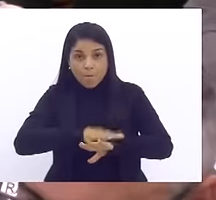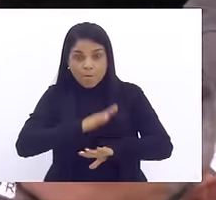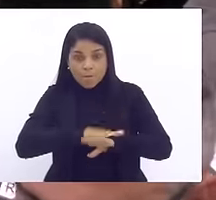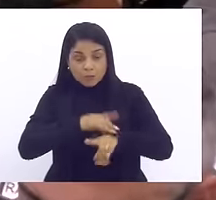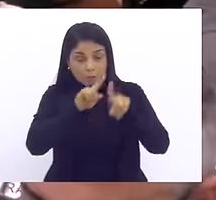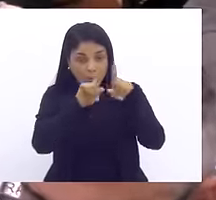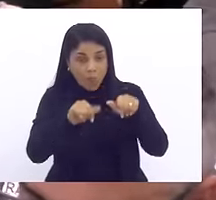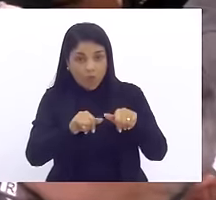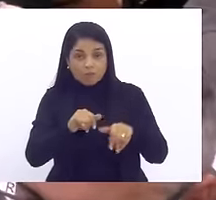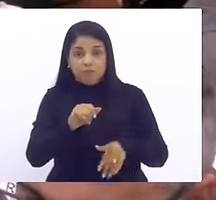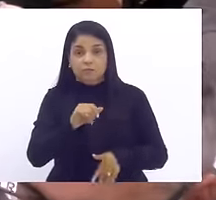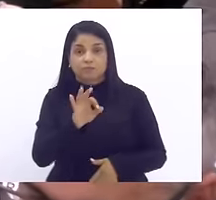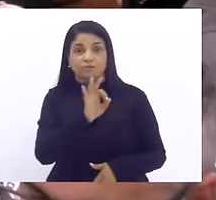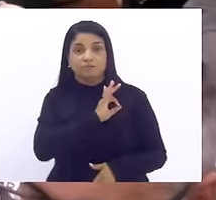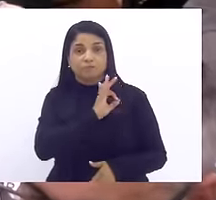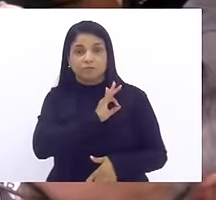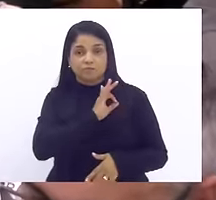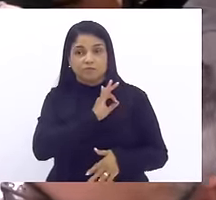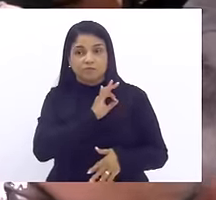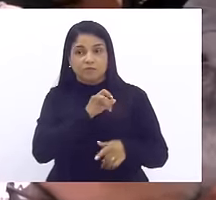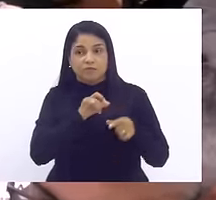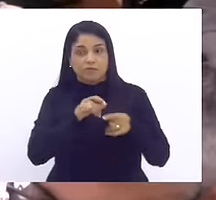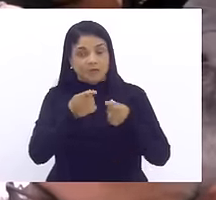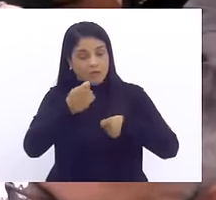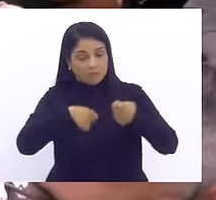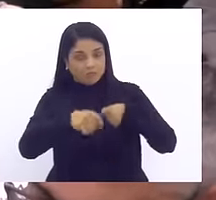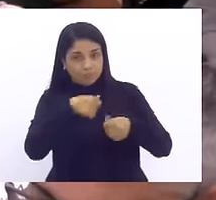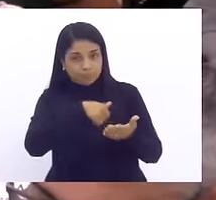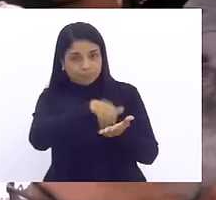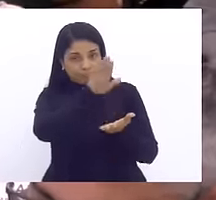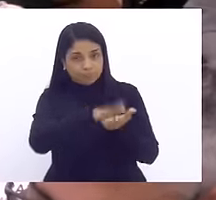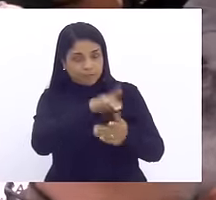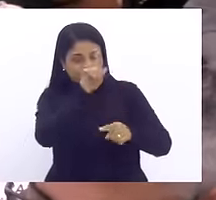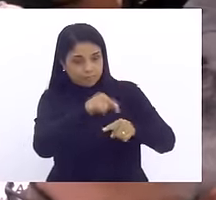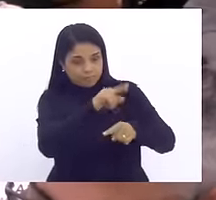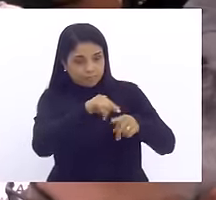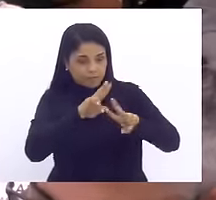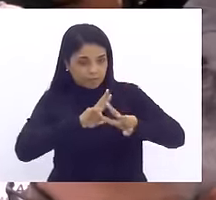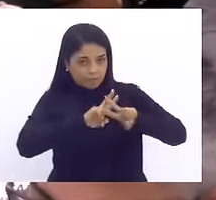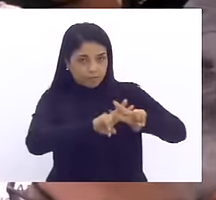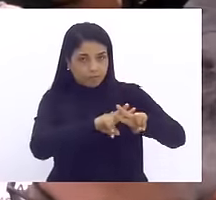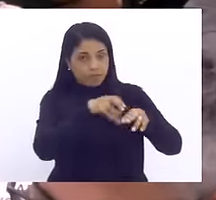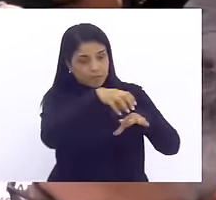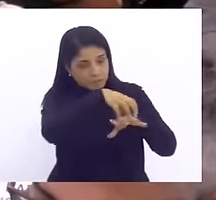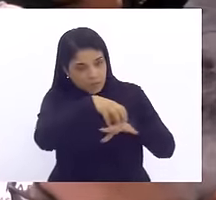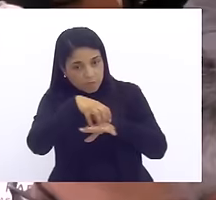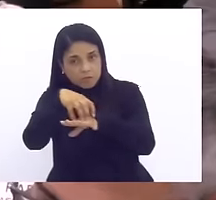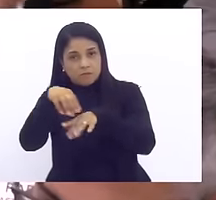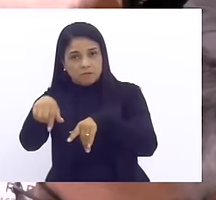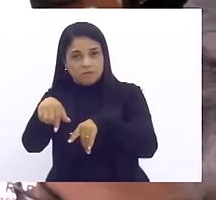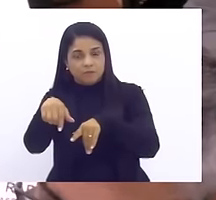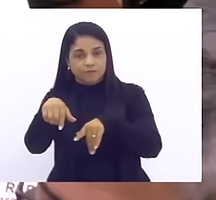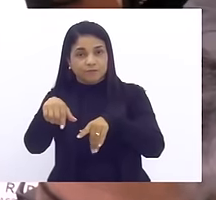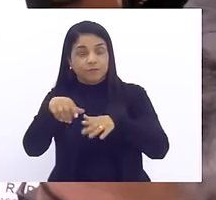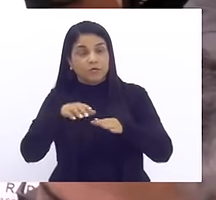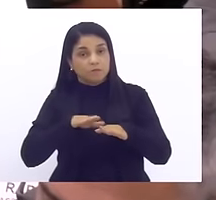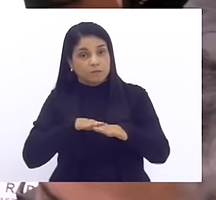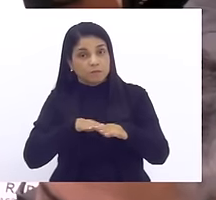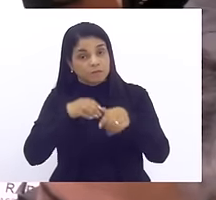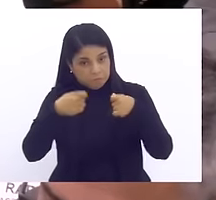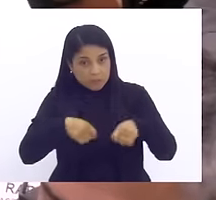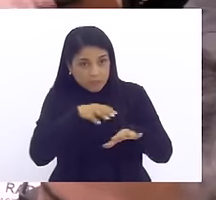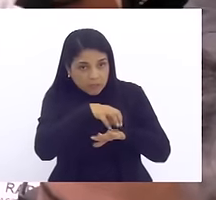o agente público aplica a medida administrativa de apreensão e remoção do veículo esse veículo precisa ser removido